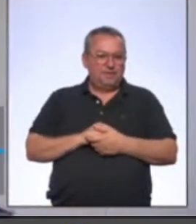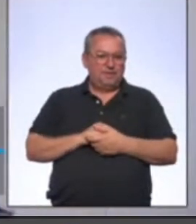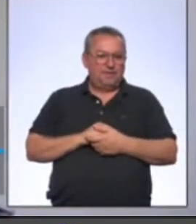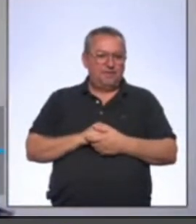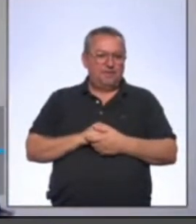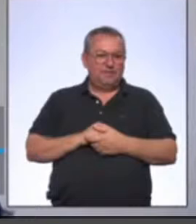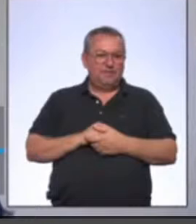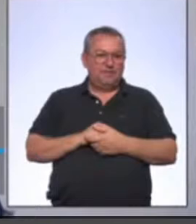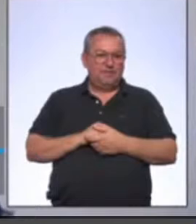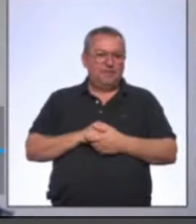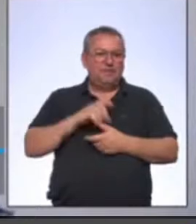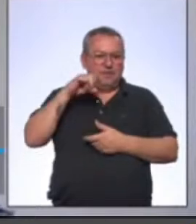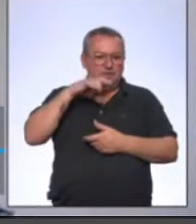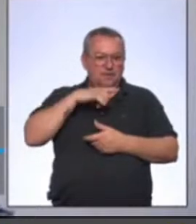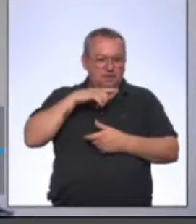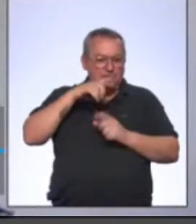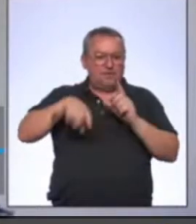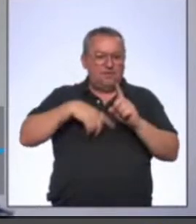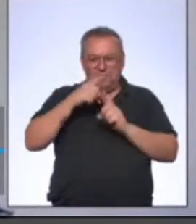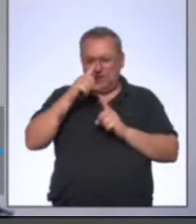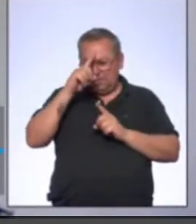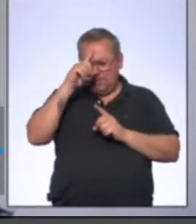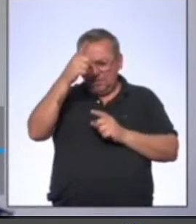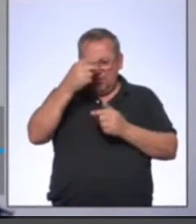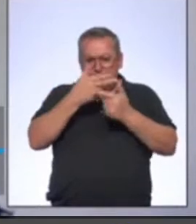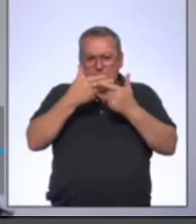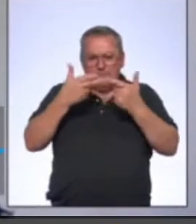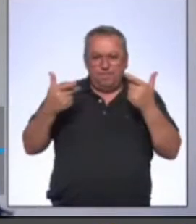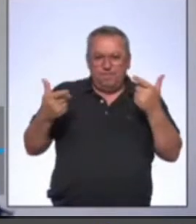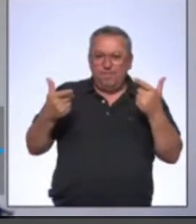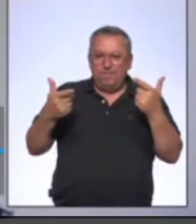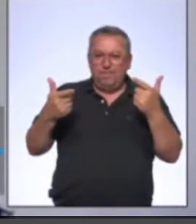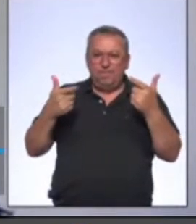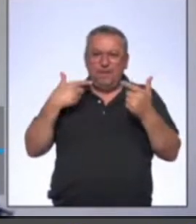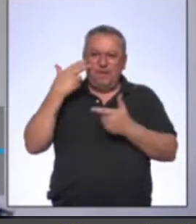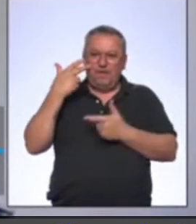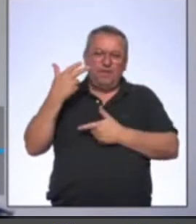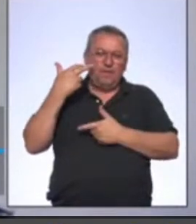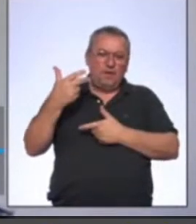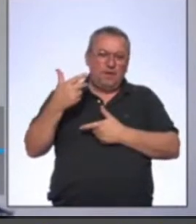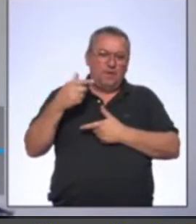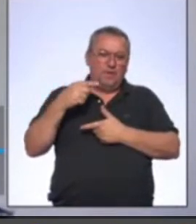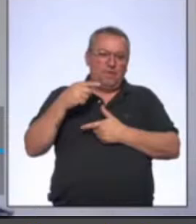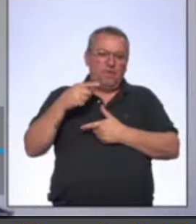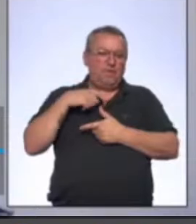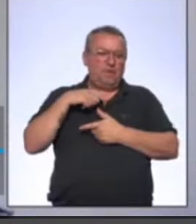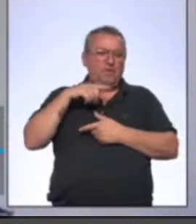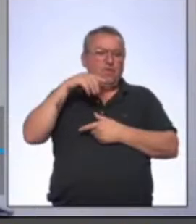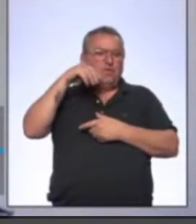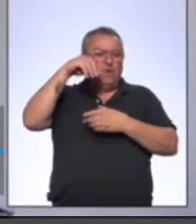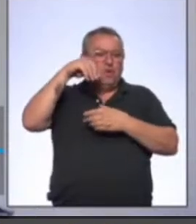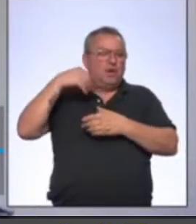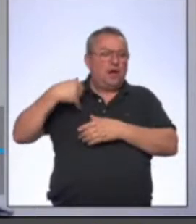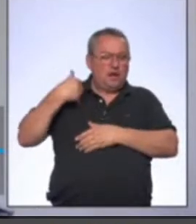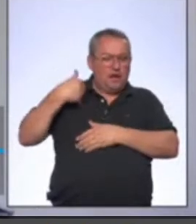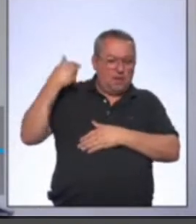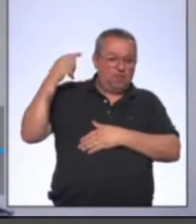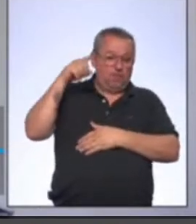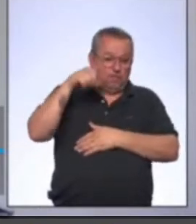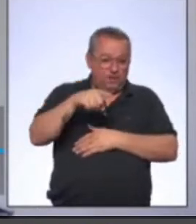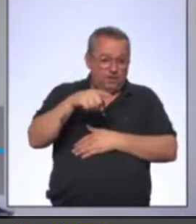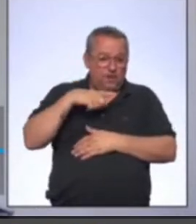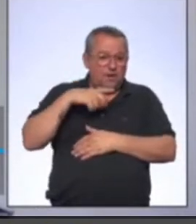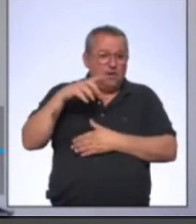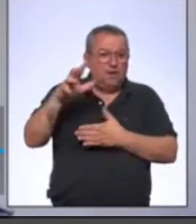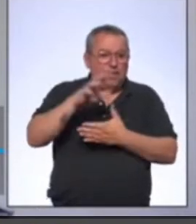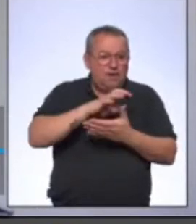Muito bem. Ó, se você tiver mais dúvidas, é comum, tá? Não só na idade de vocês, que